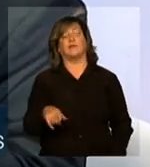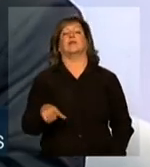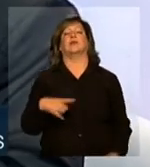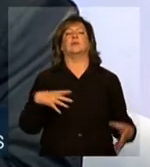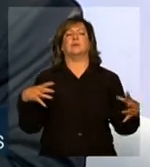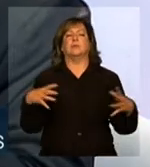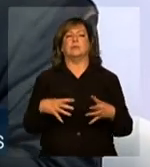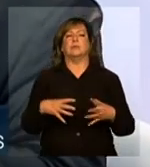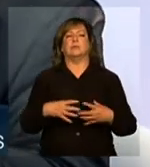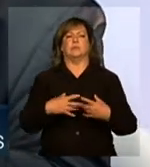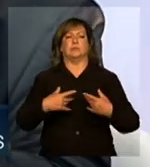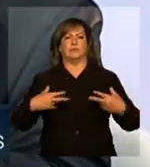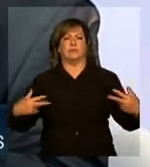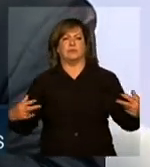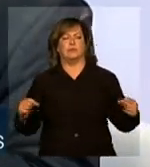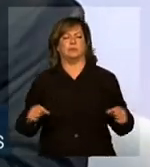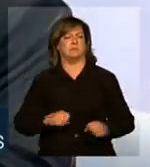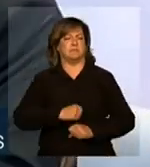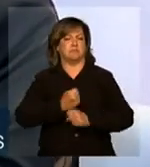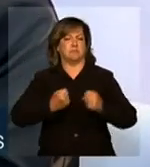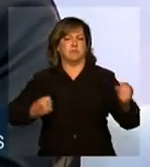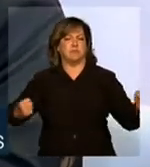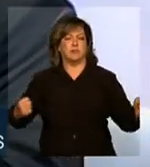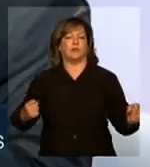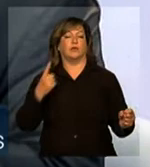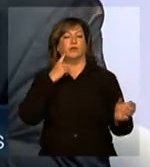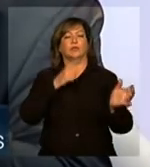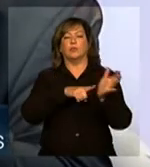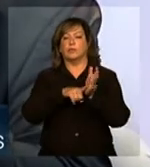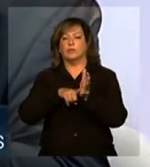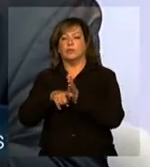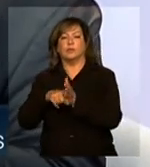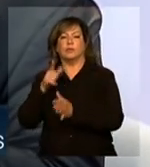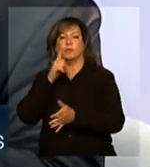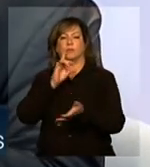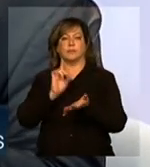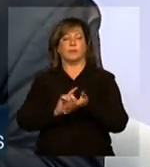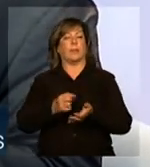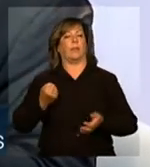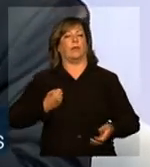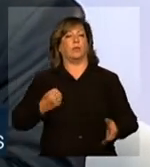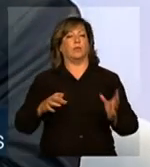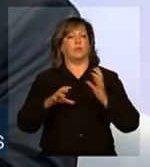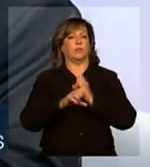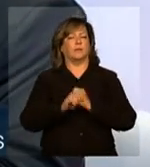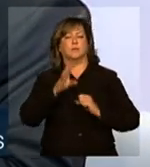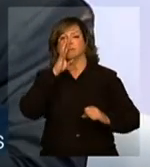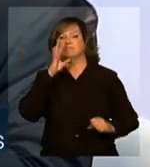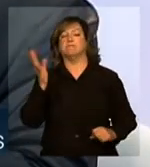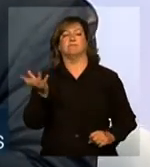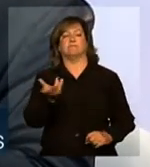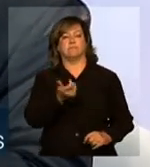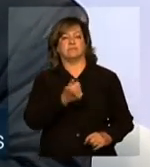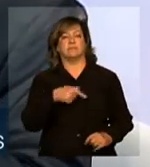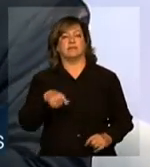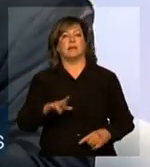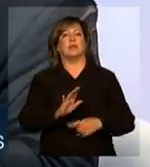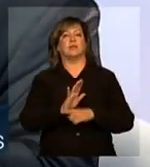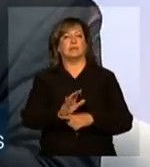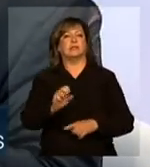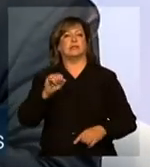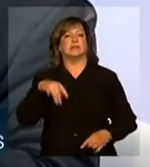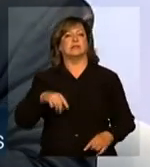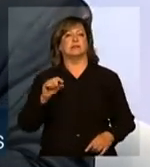mercado imenso, nos diagnósticos que realizamos, os números são fantásticos e permitem, sim,